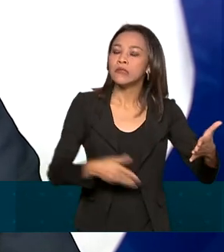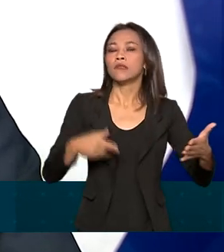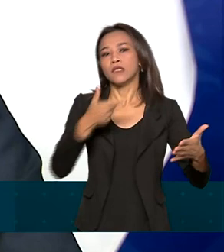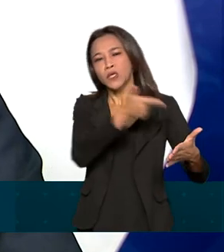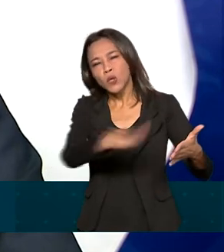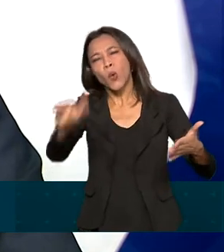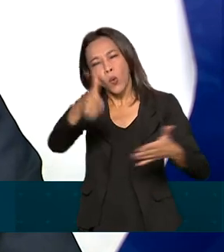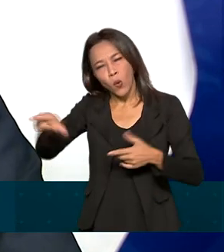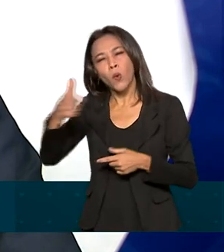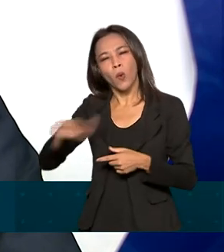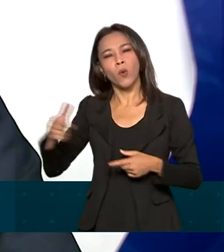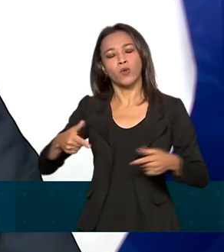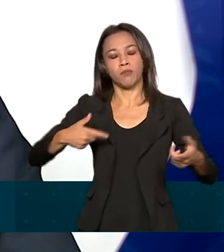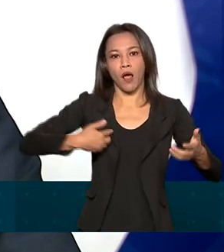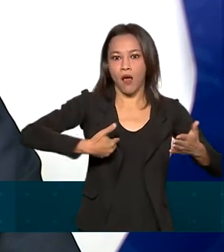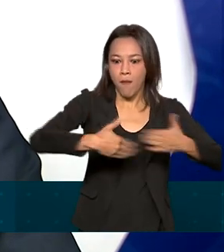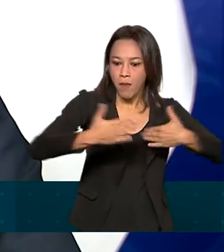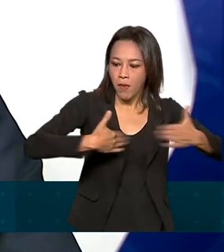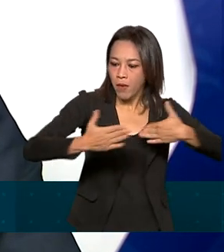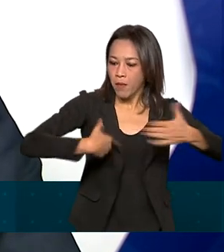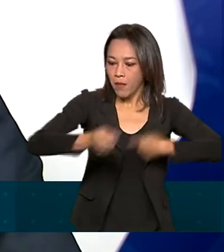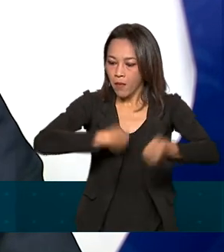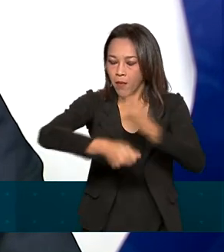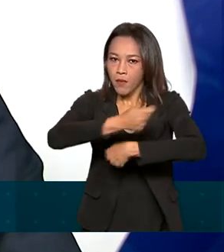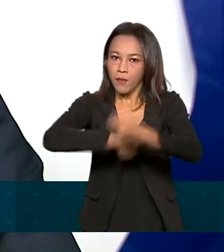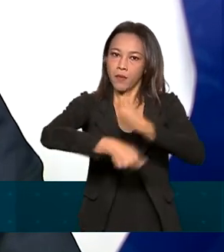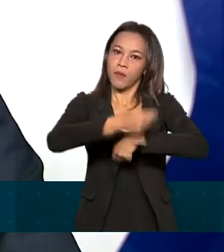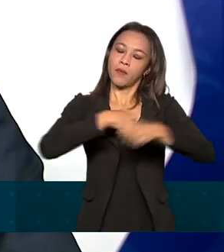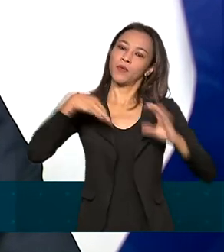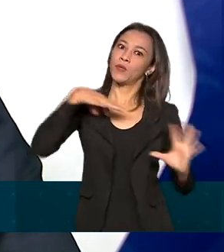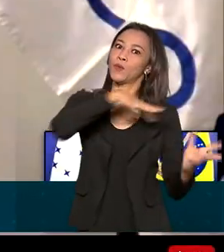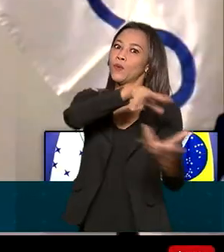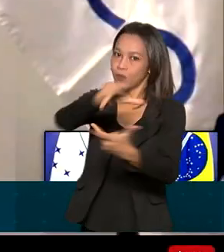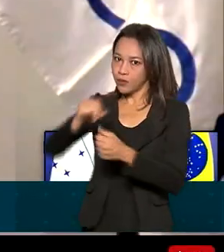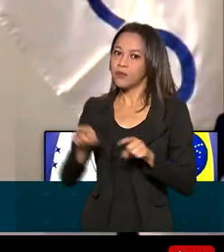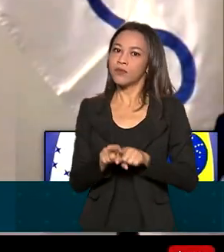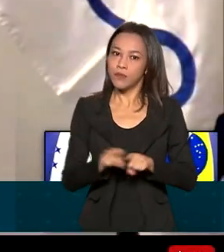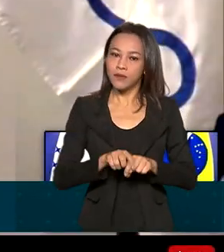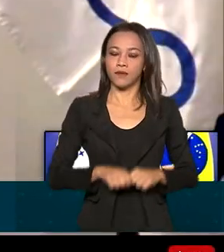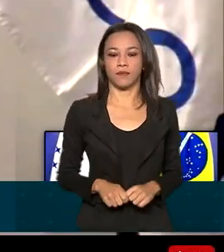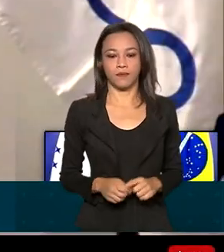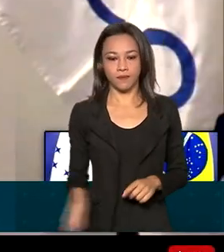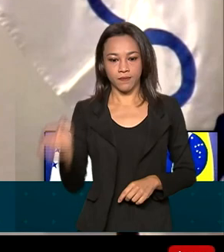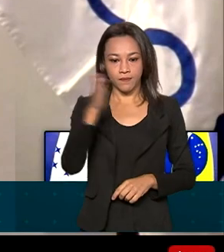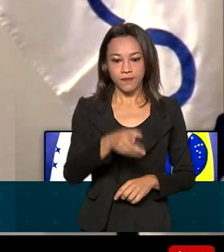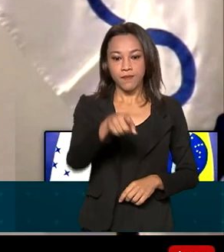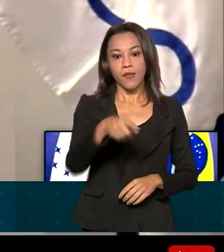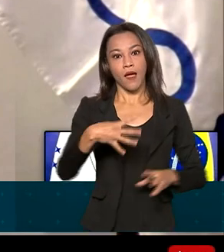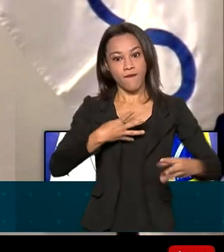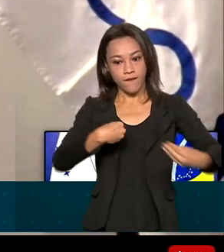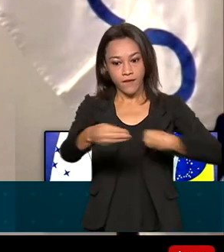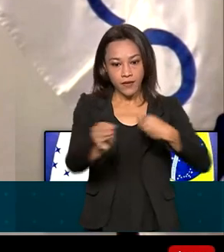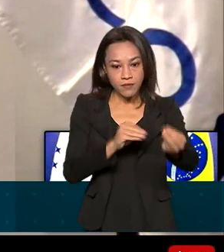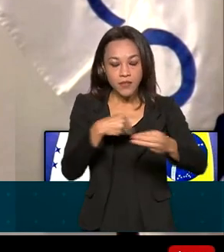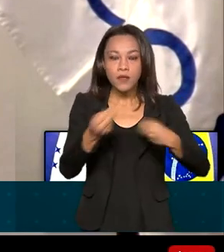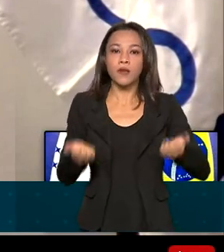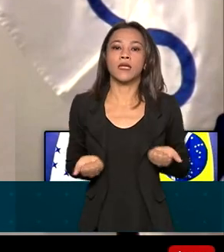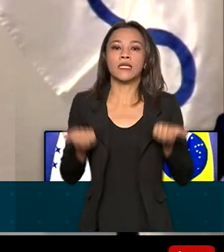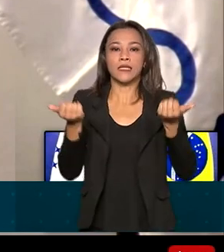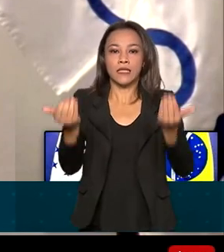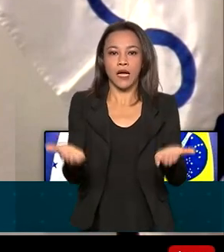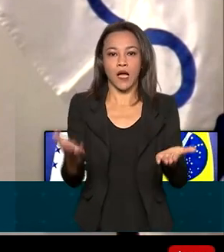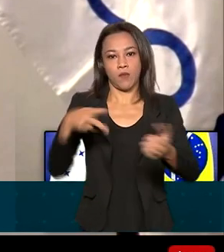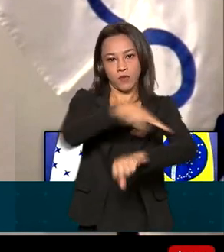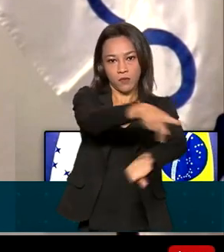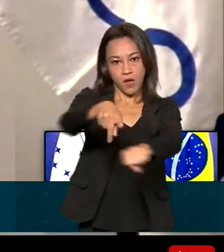entraves ao fluxo comercial entre nós e com o mundo em geral. A flexibilização que daria aos países o poder de